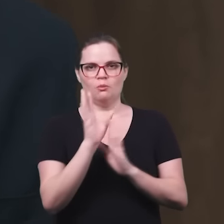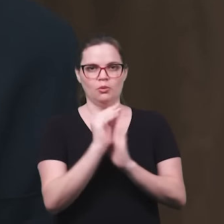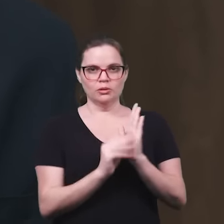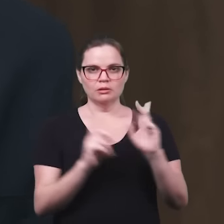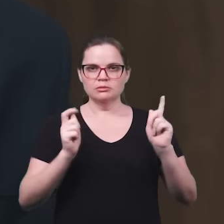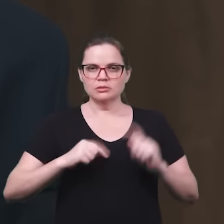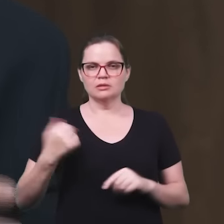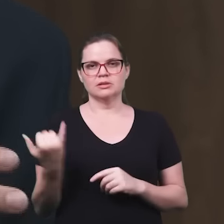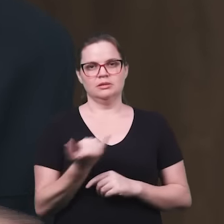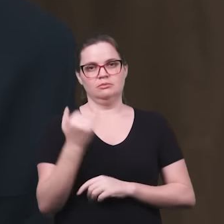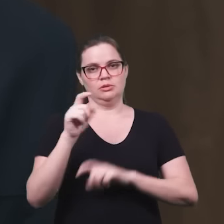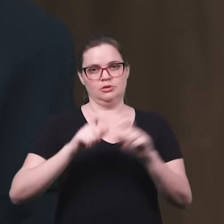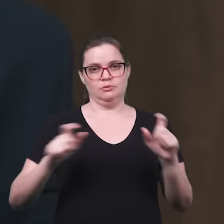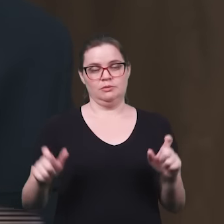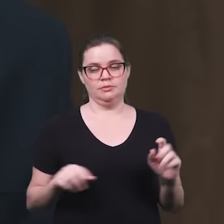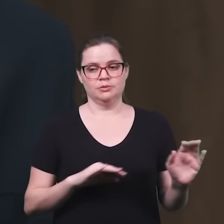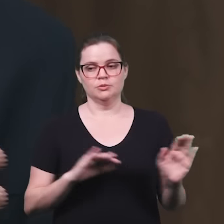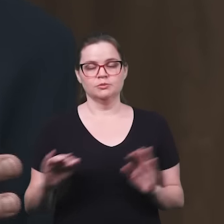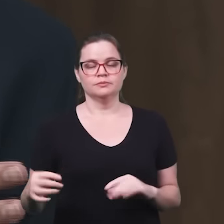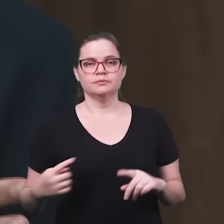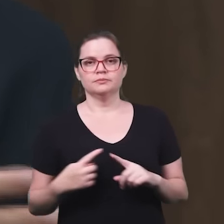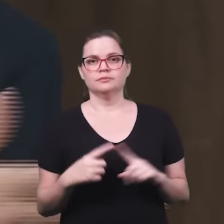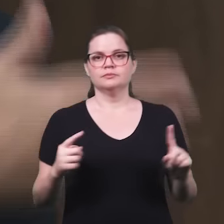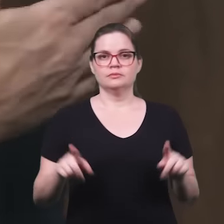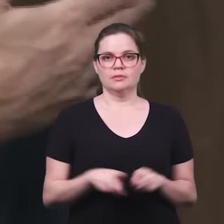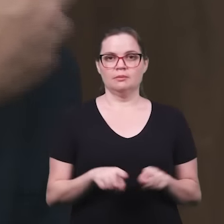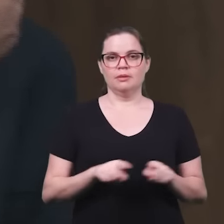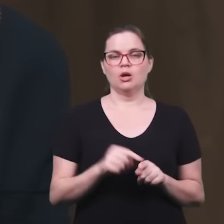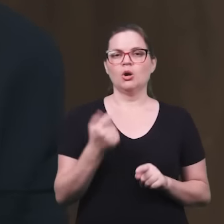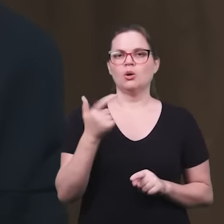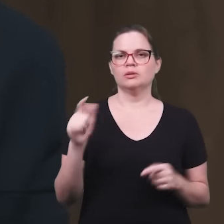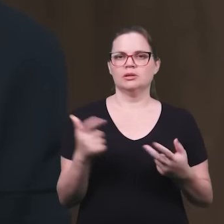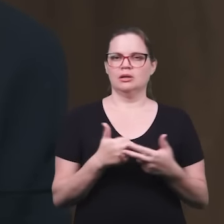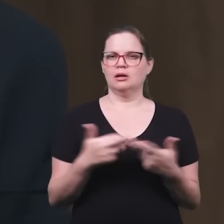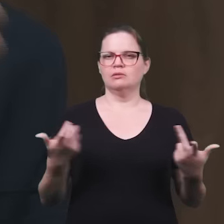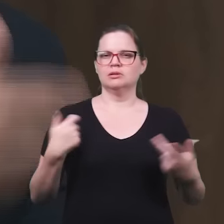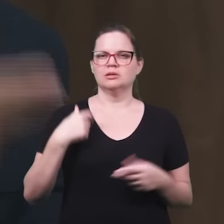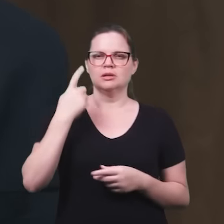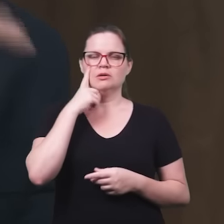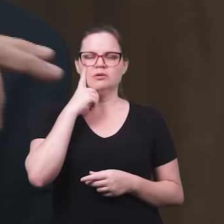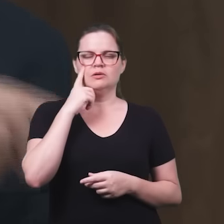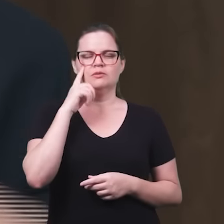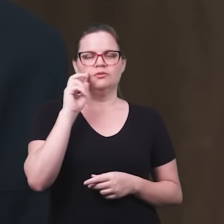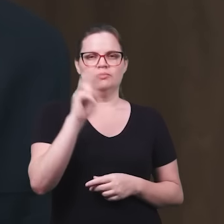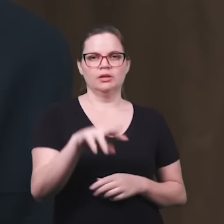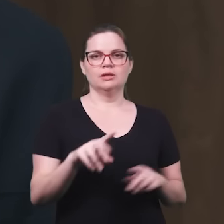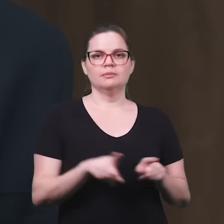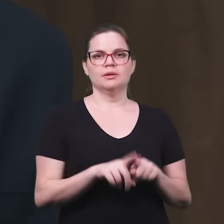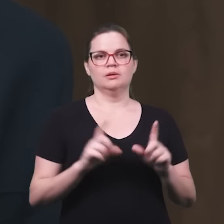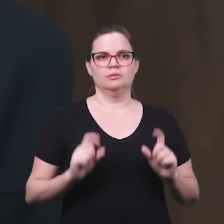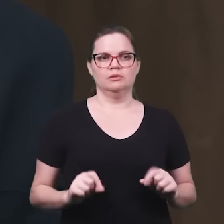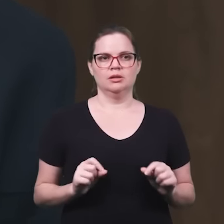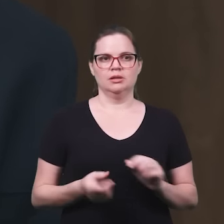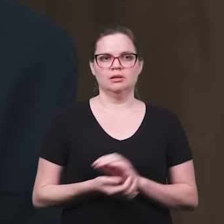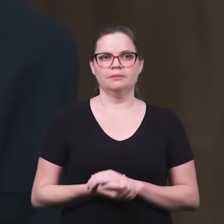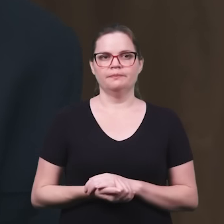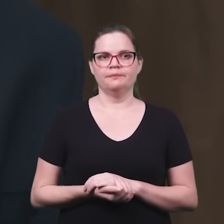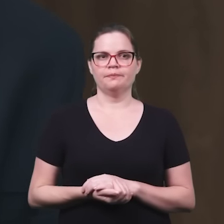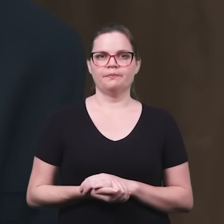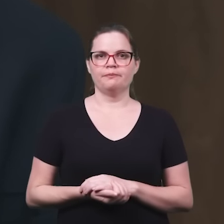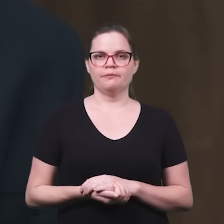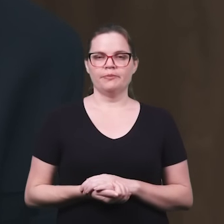sendo relevante para as pessoas e tal. Fora isso, é até uma coisa que eu já havia comentado uma outra vez que eu estive aqui.